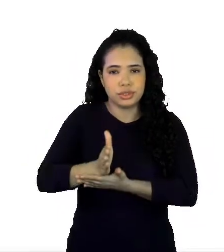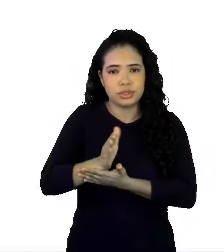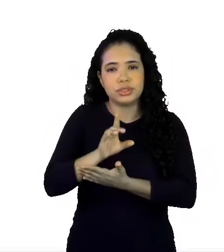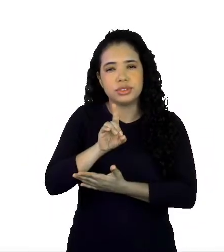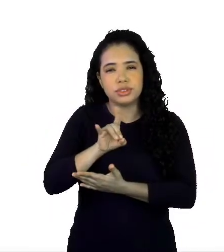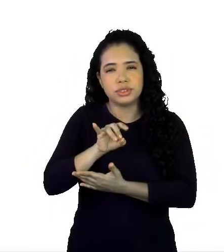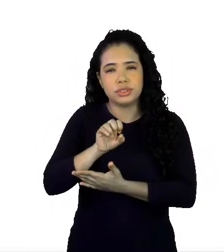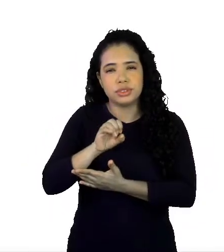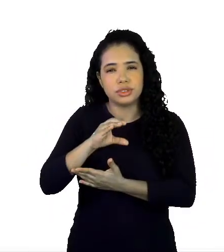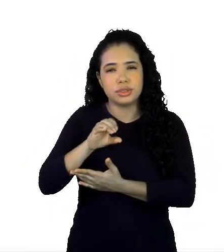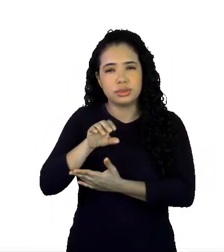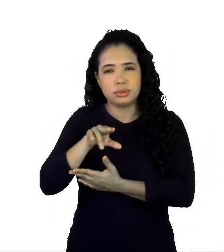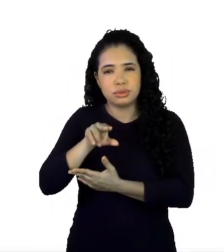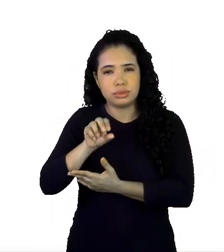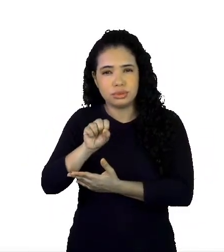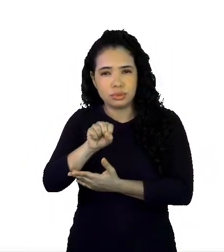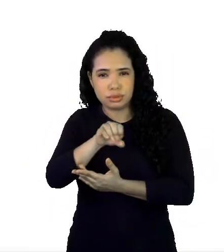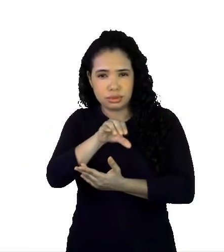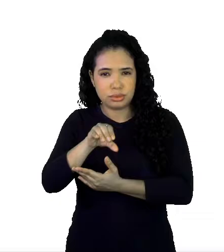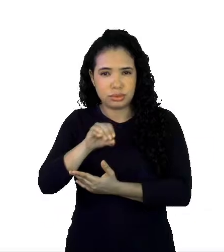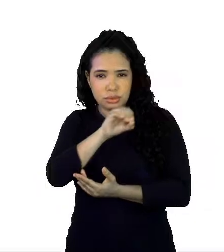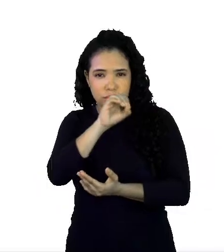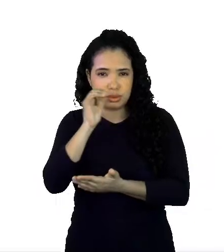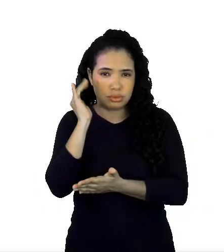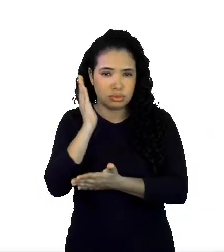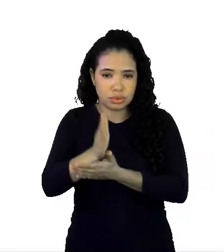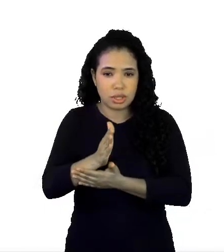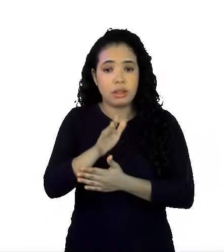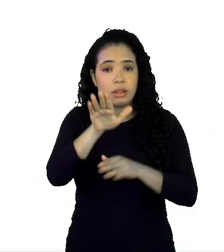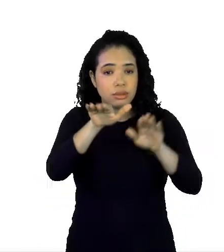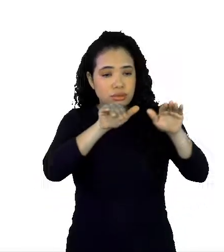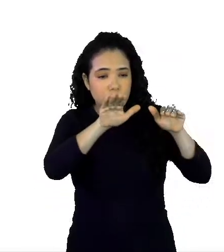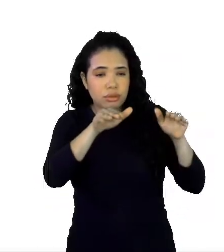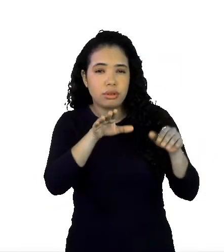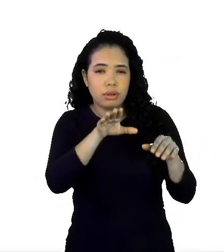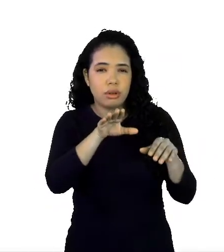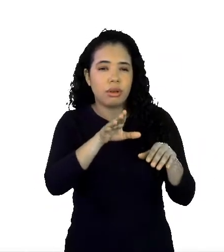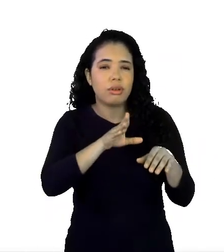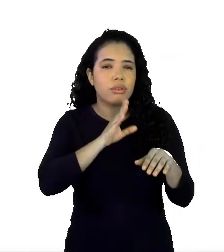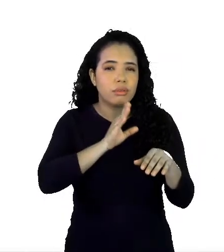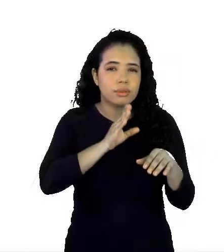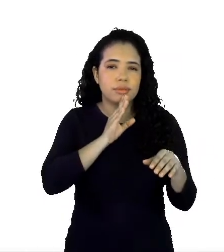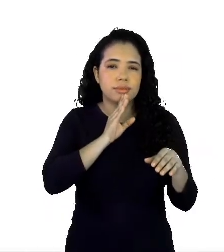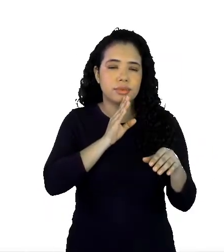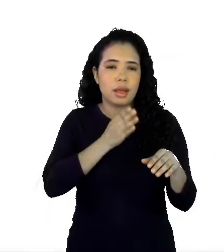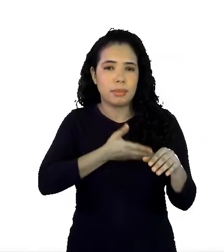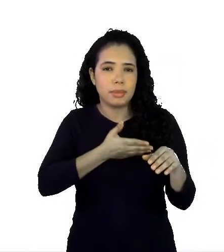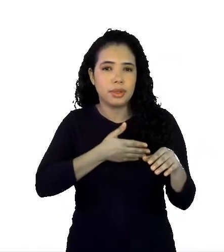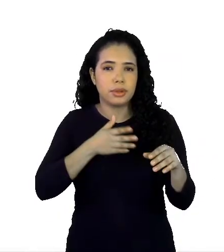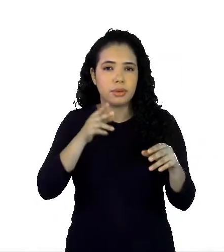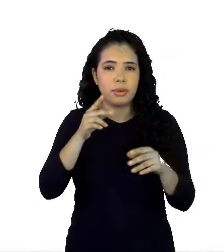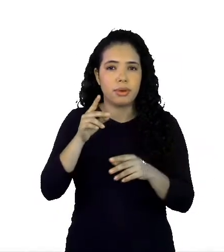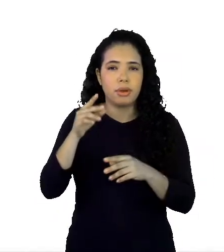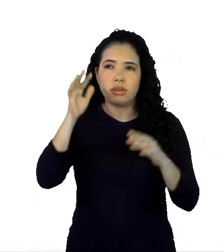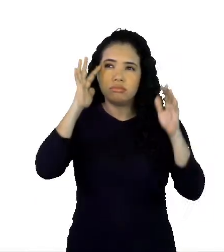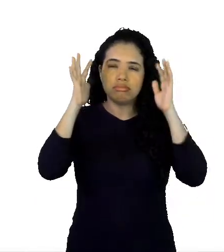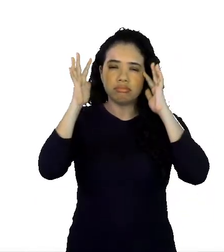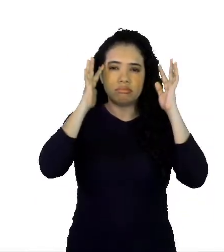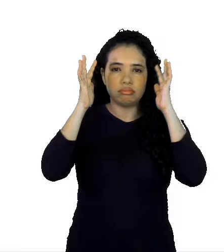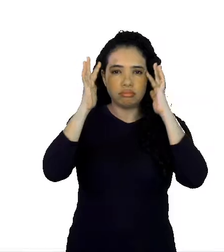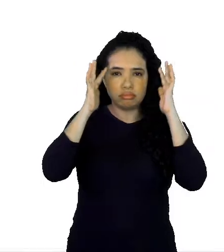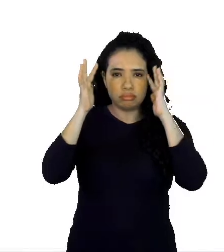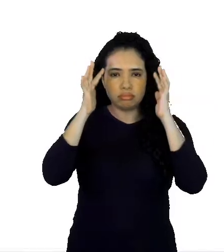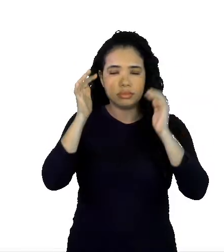ação de alguém estar chamando ele para conhecer esse amigo imaginário. Então, o mini-conto, ele, assim